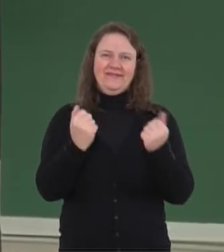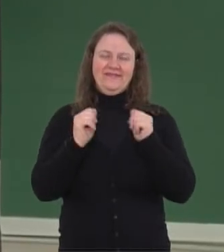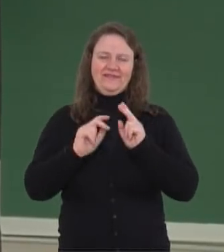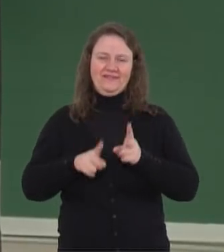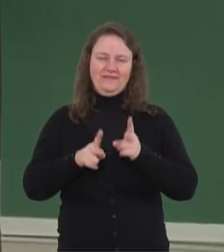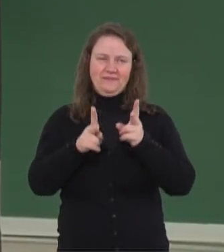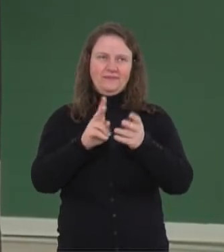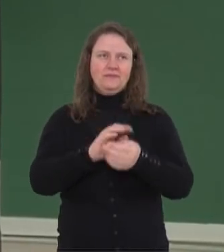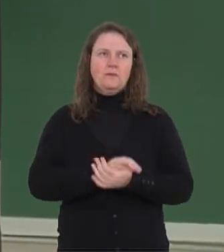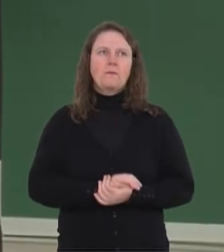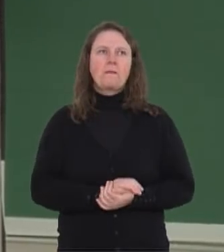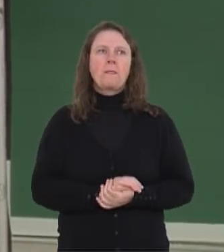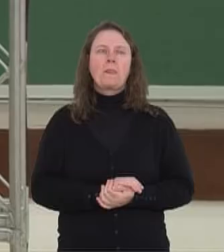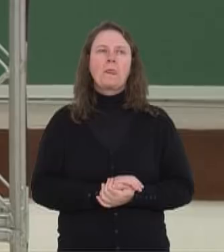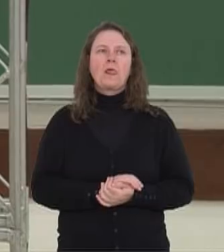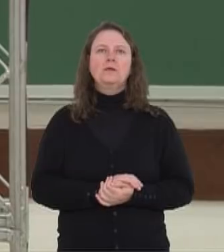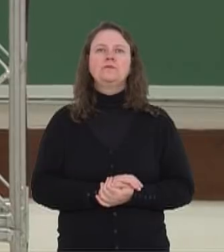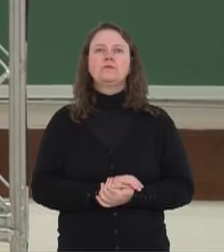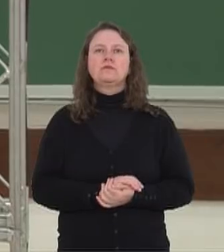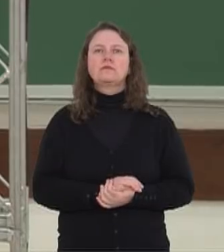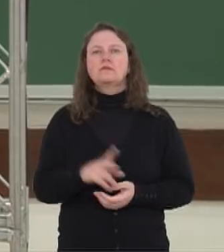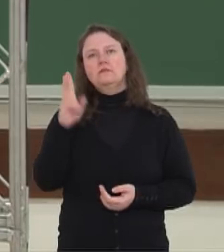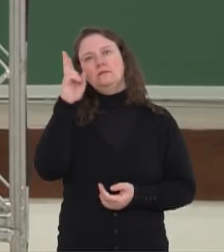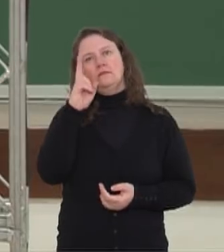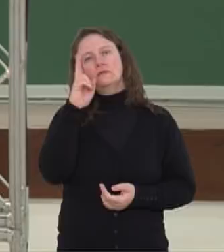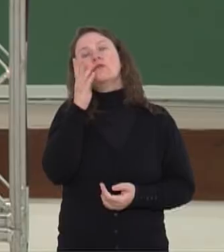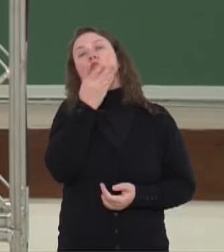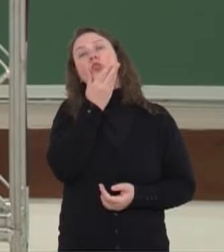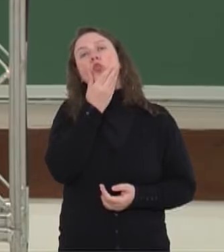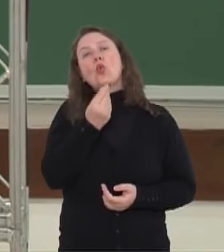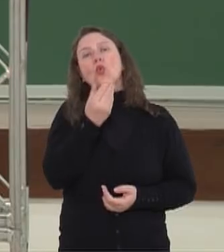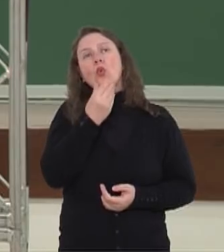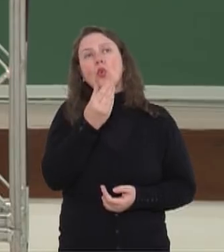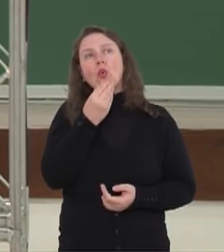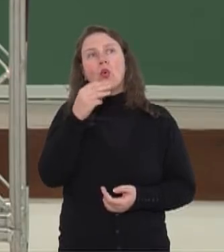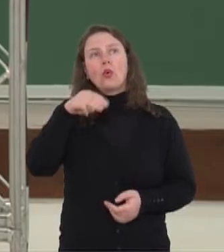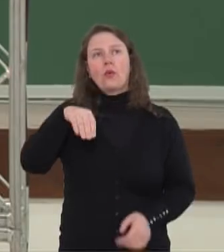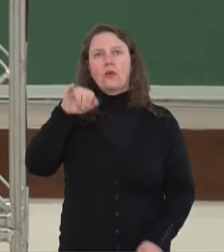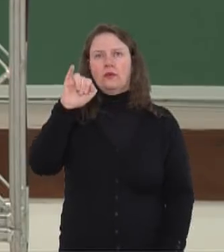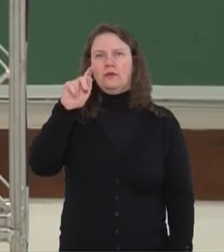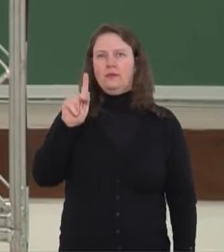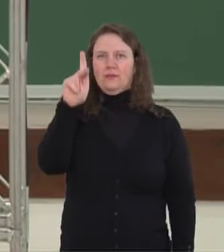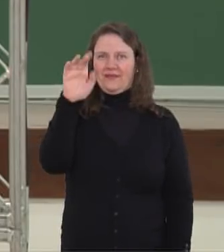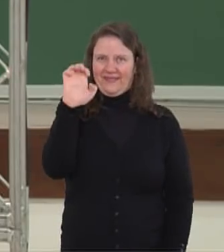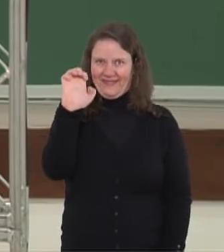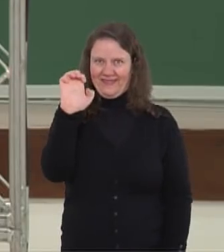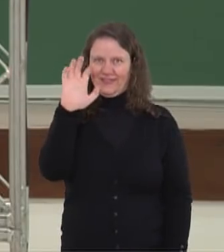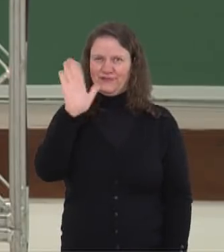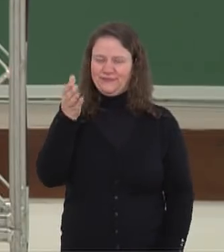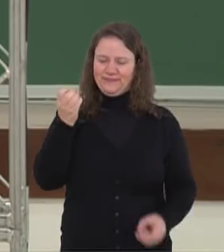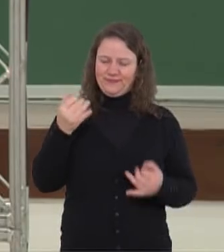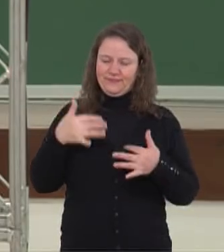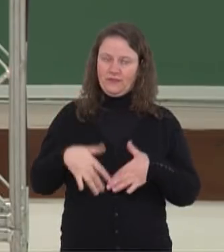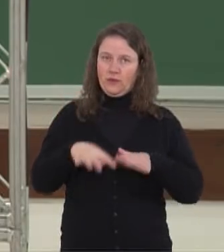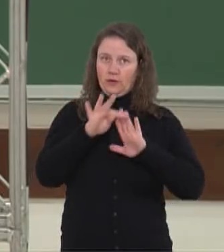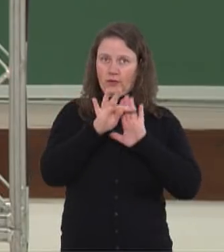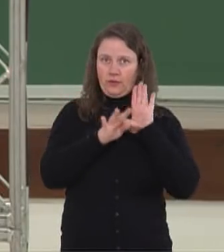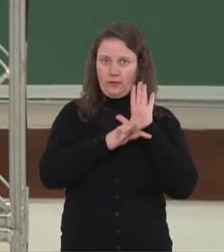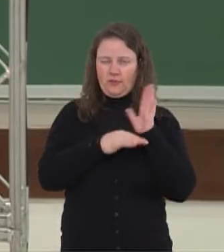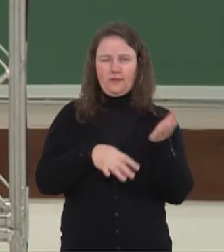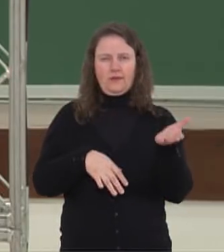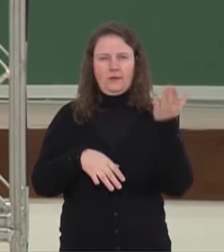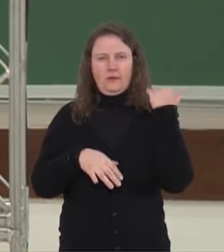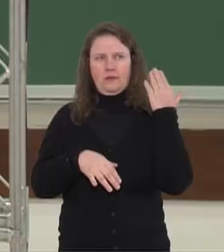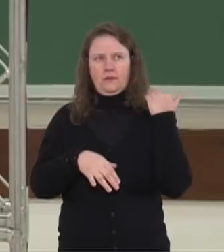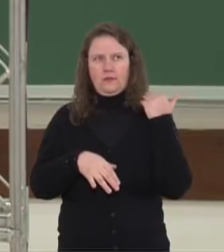sequência? Lembram desse menininho, o Mike? A gente já falou sobre ele nos textos